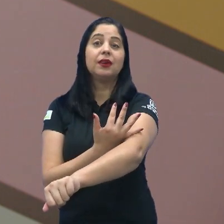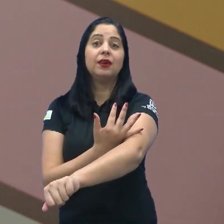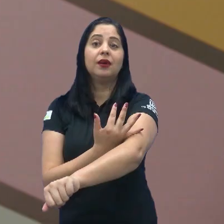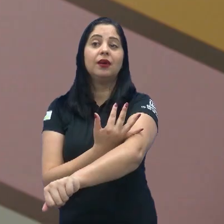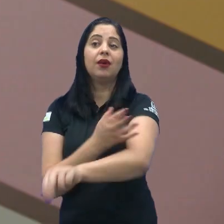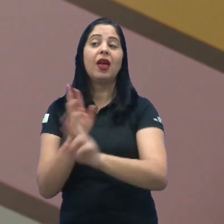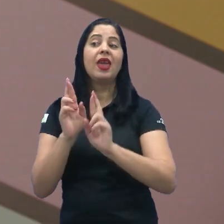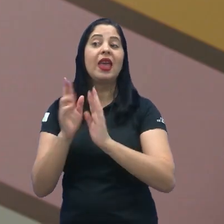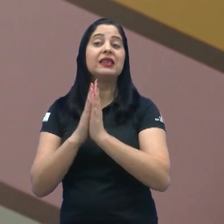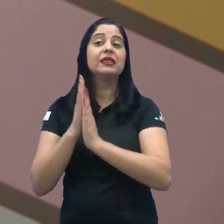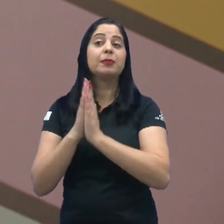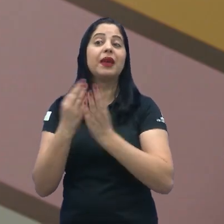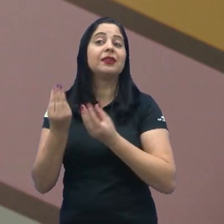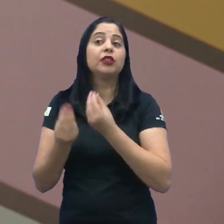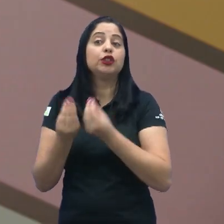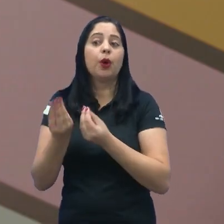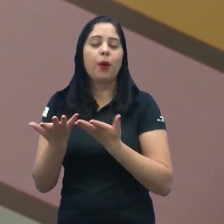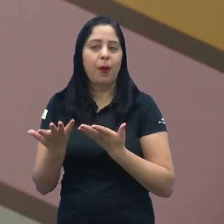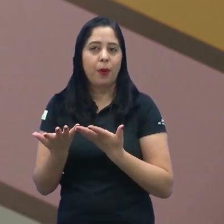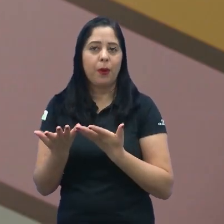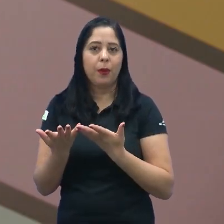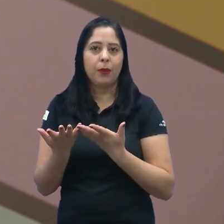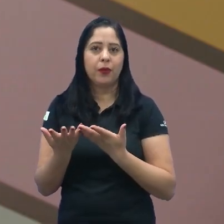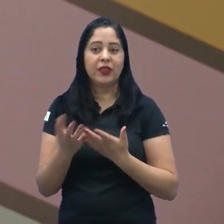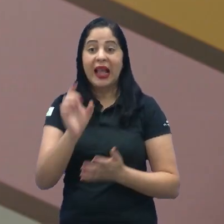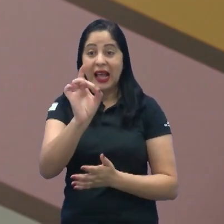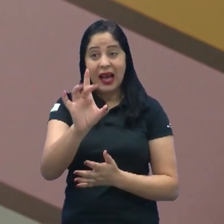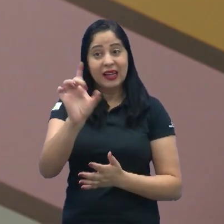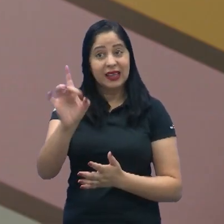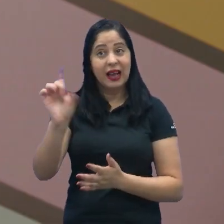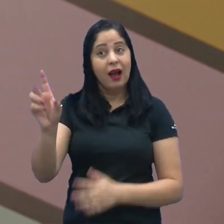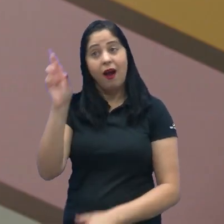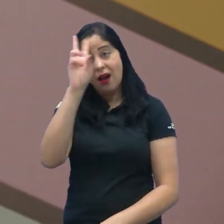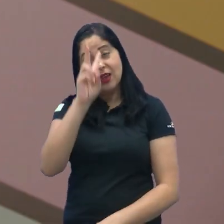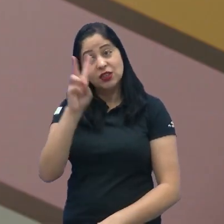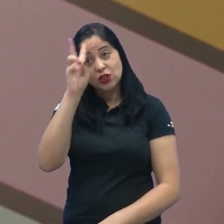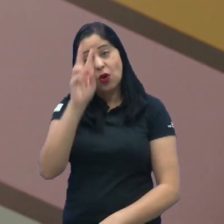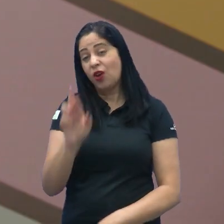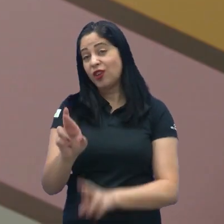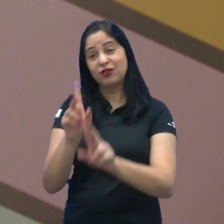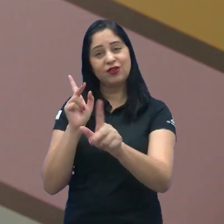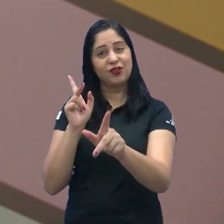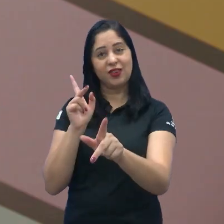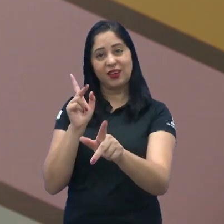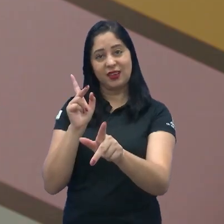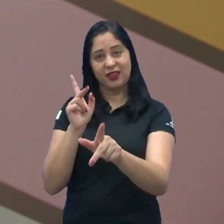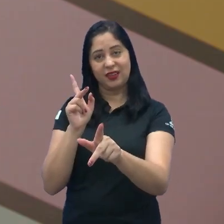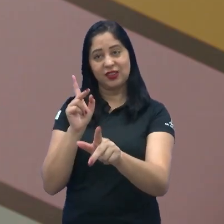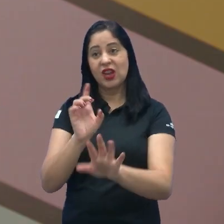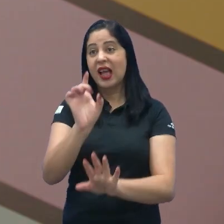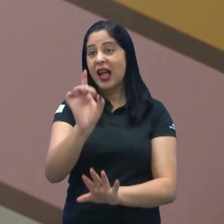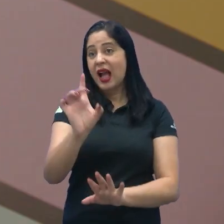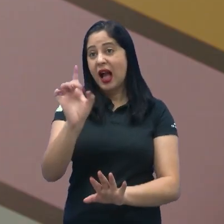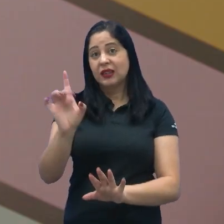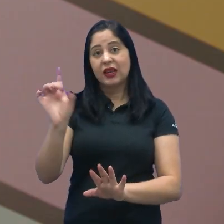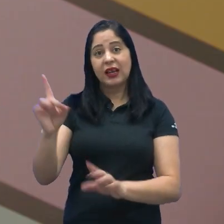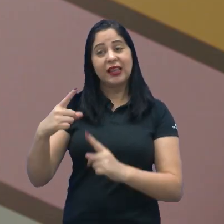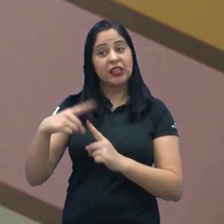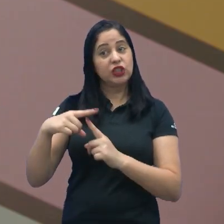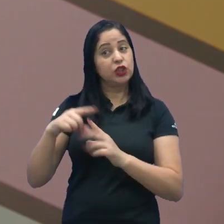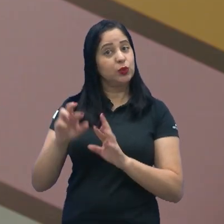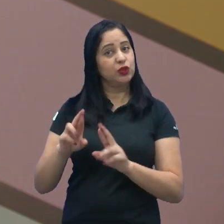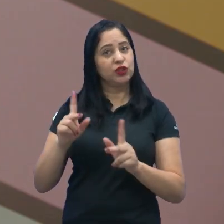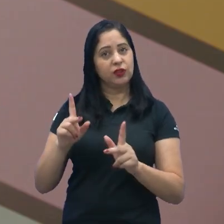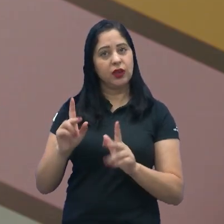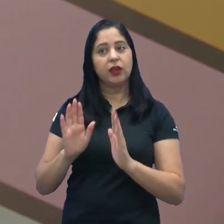mulher, né? Então, assim, cada um tem uma história diferente. Cada uma tem uma forma de lidar com tudo o que está acontecendo, mas esse período pode